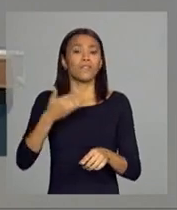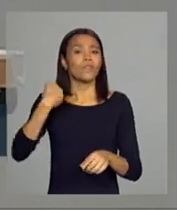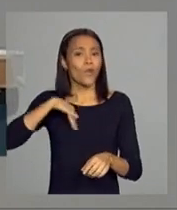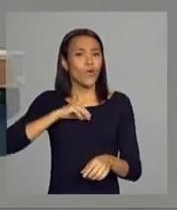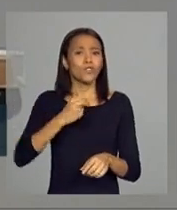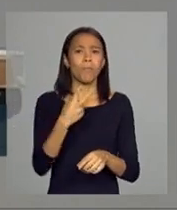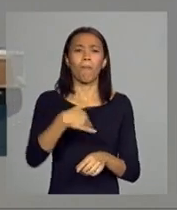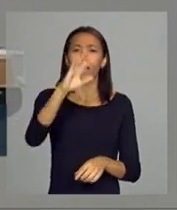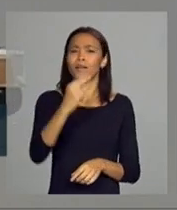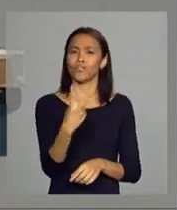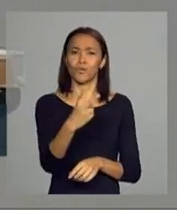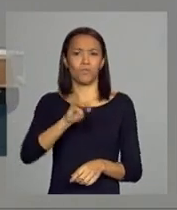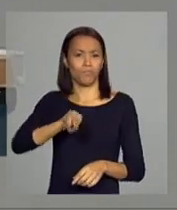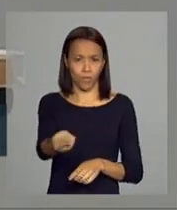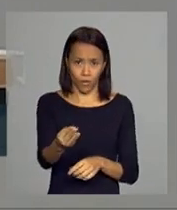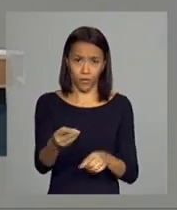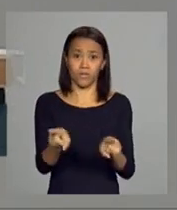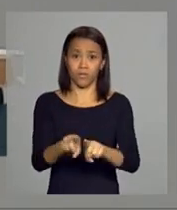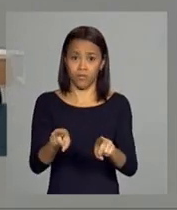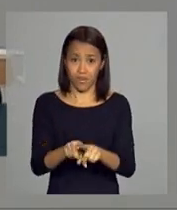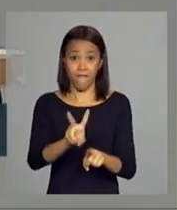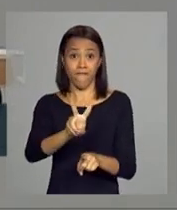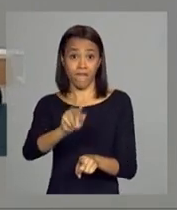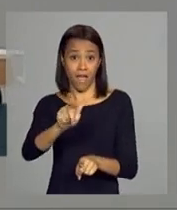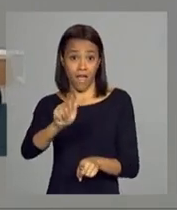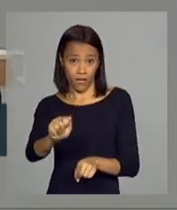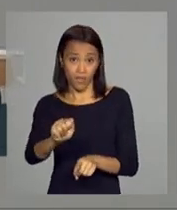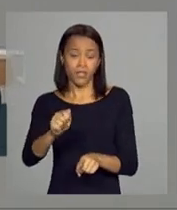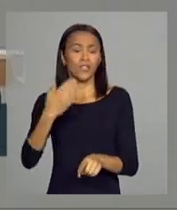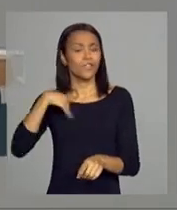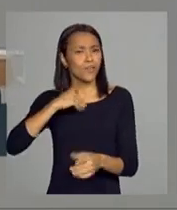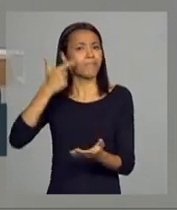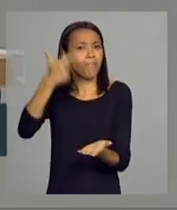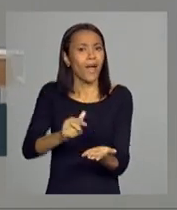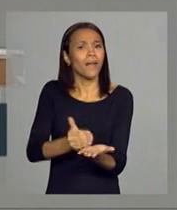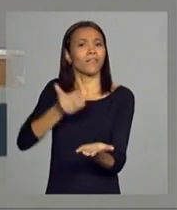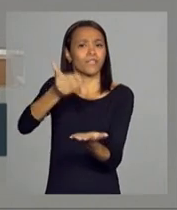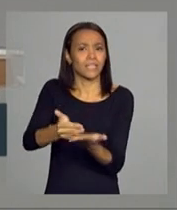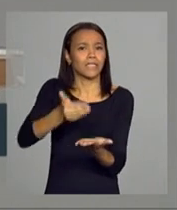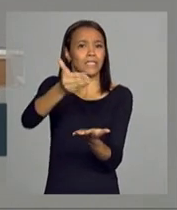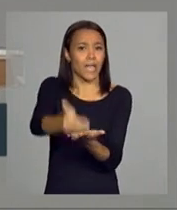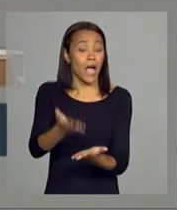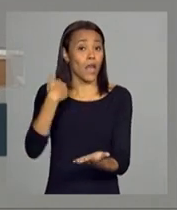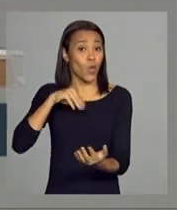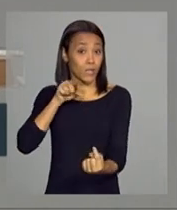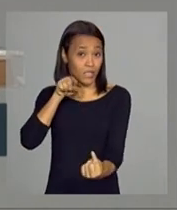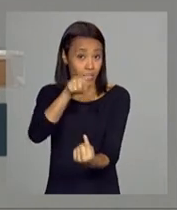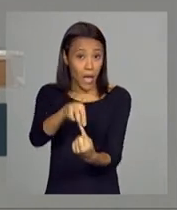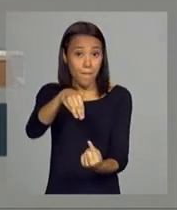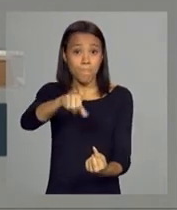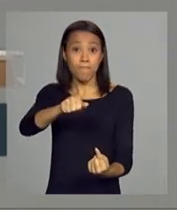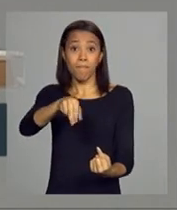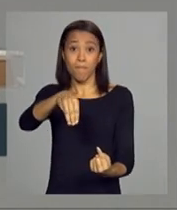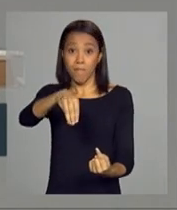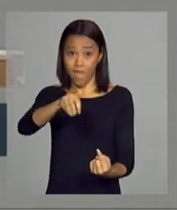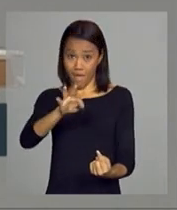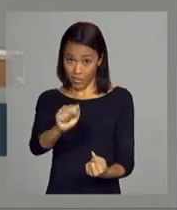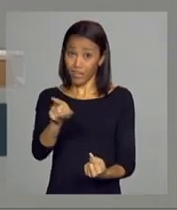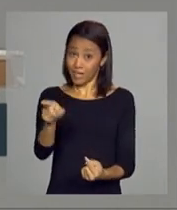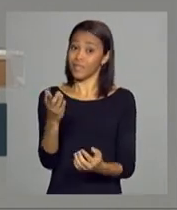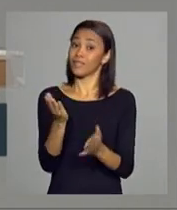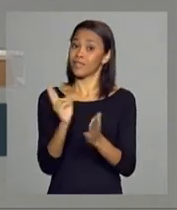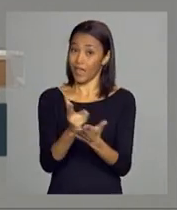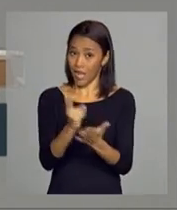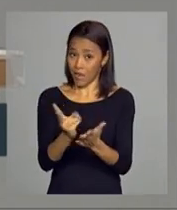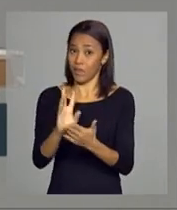2,3 milhões vagas. E vamos avançar ainda mais. A nossa meta, presidente, como a senhora determina sempre